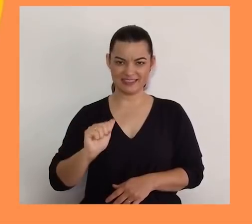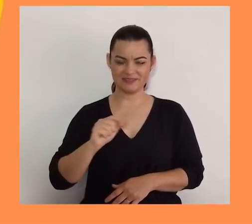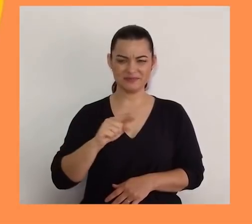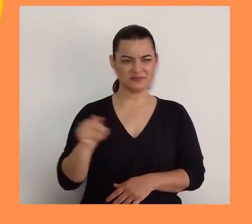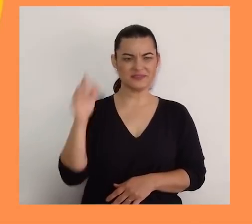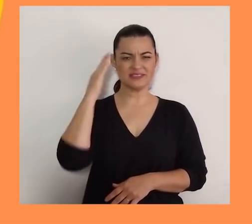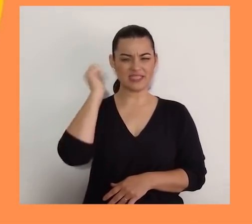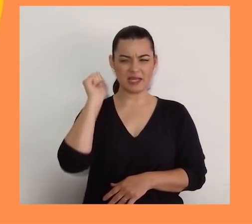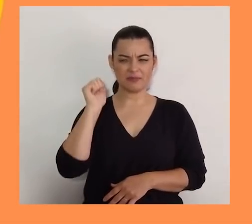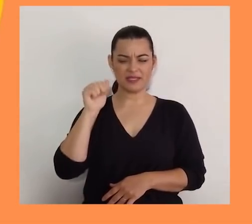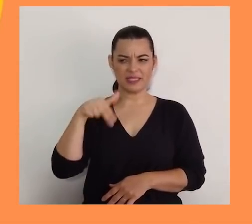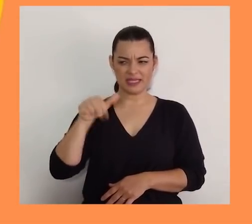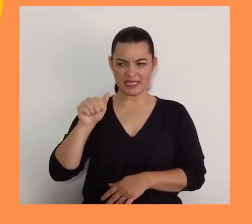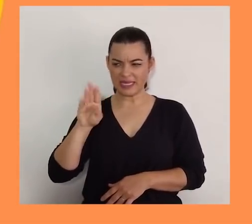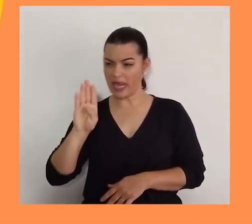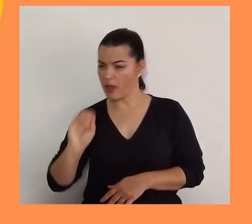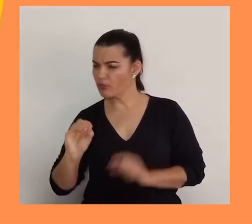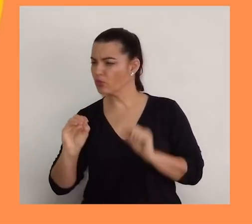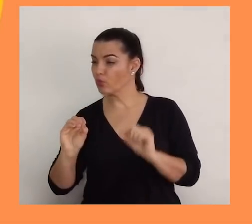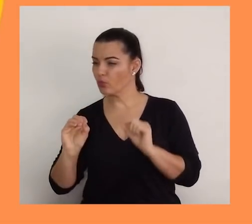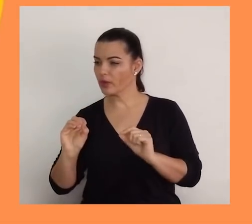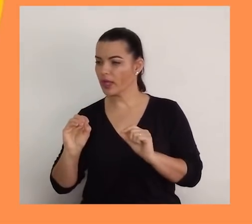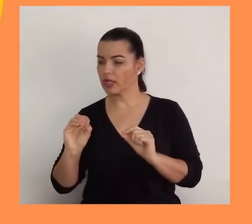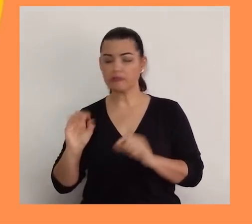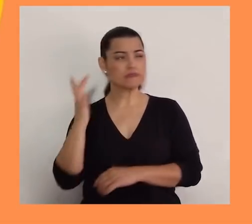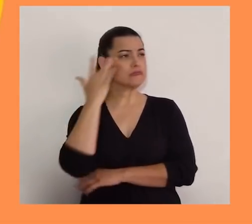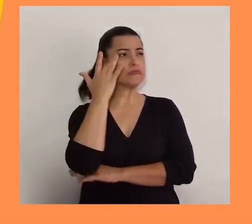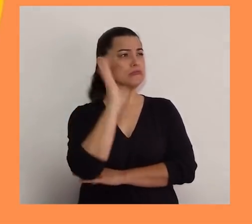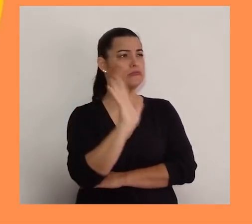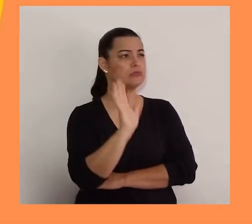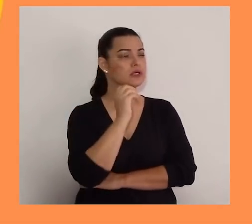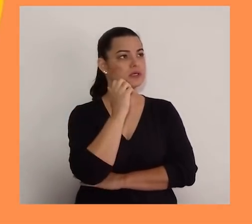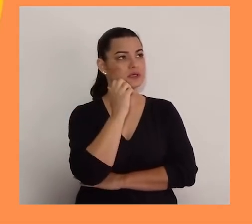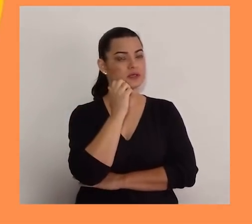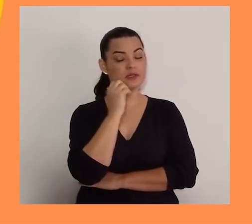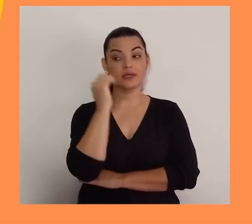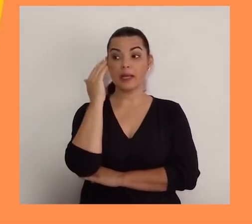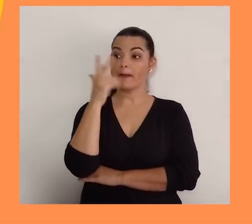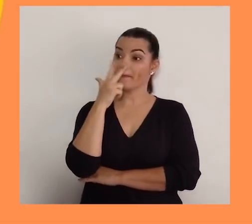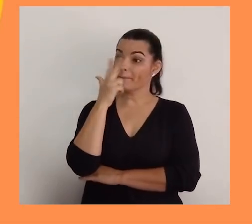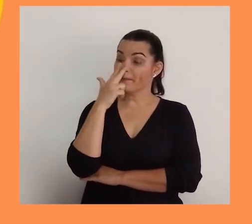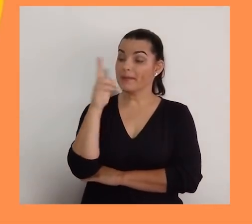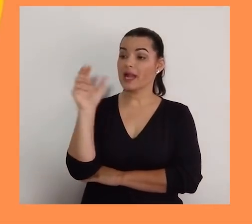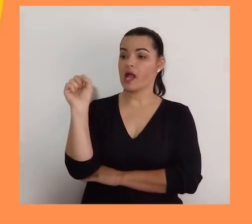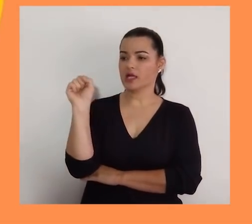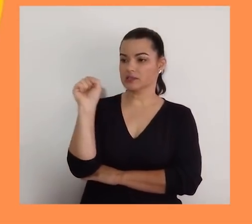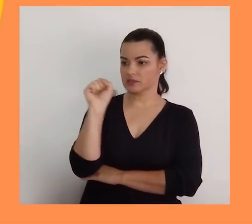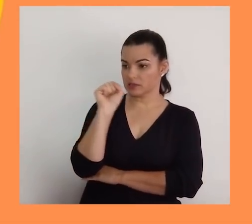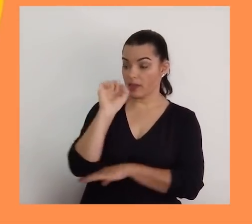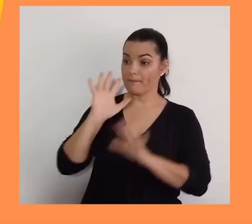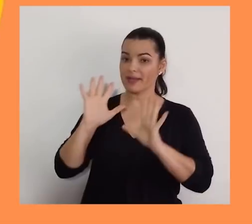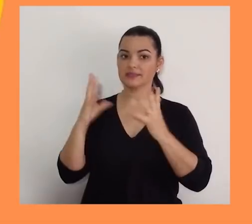a história para vocês, resolvi trocar o nabo por um rabanete, que é vermelhinho,